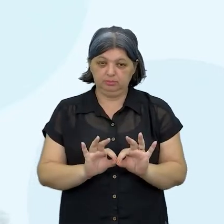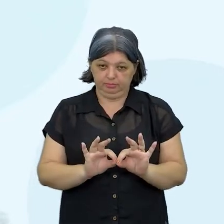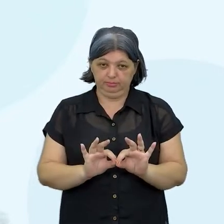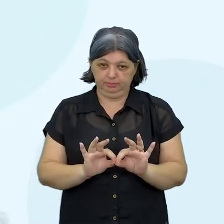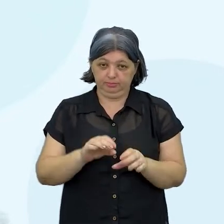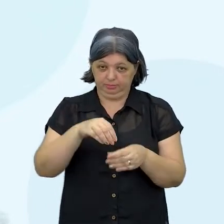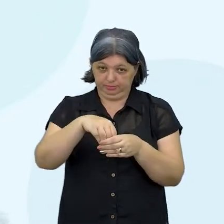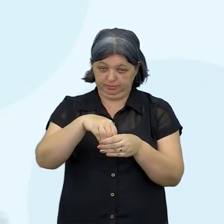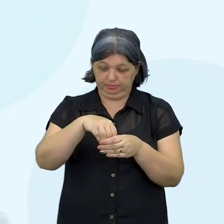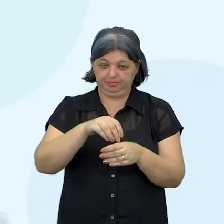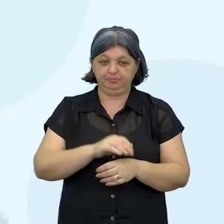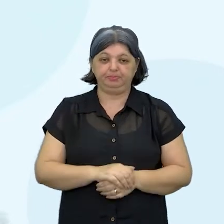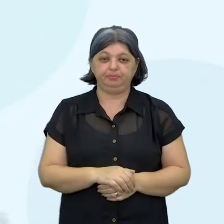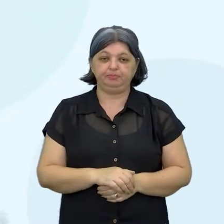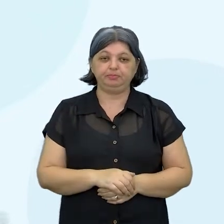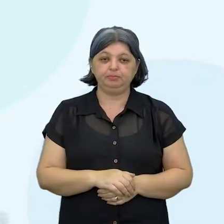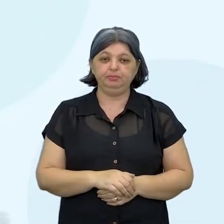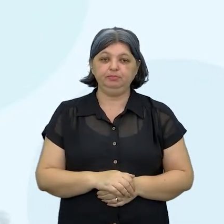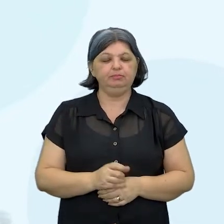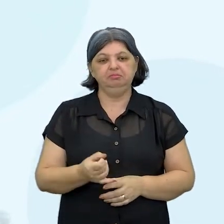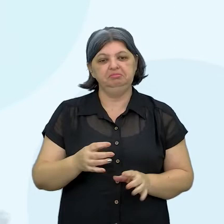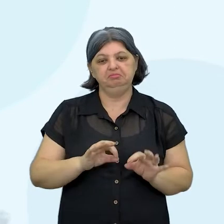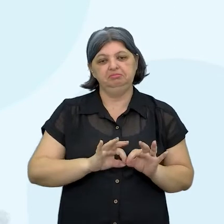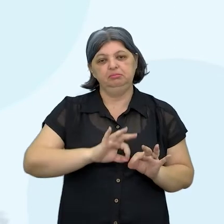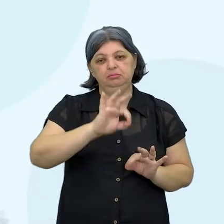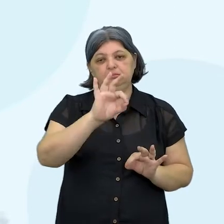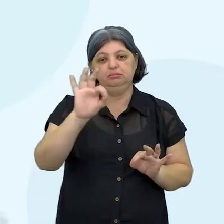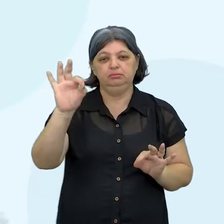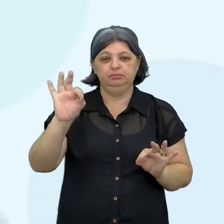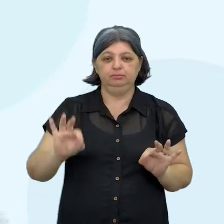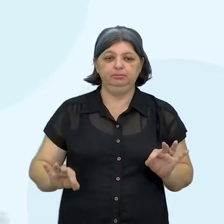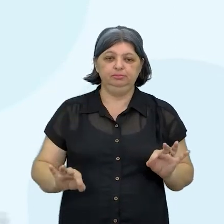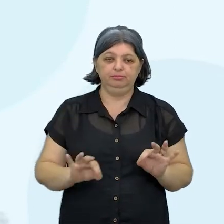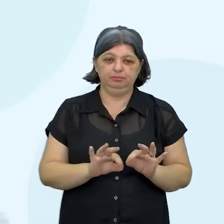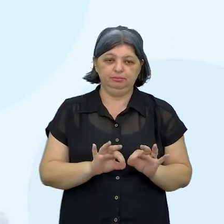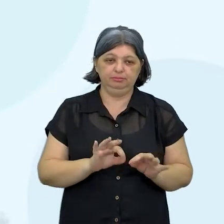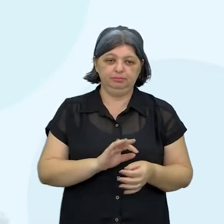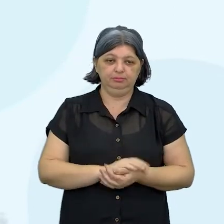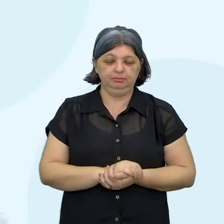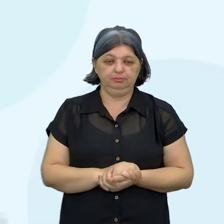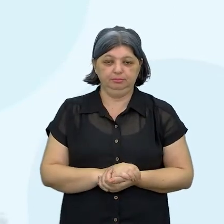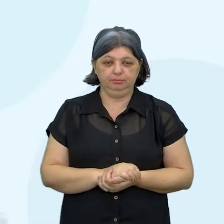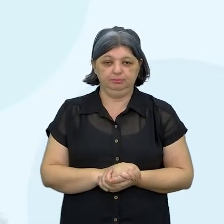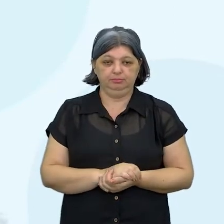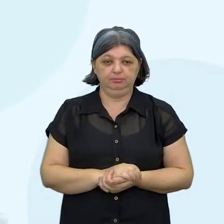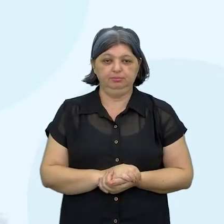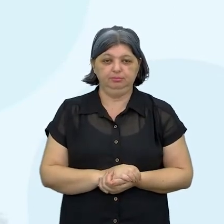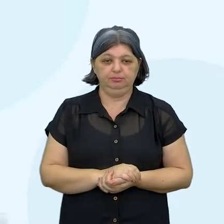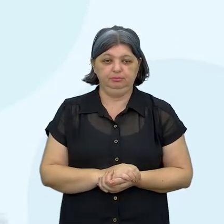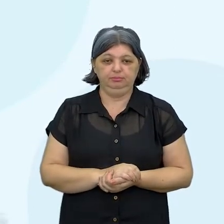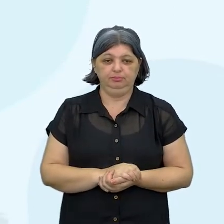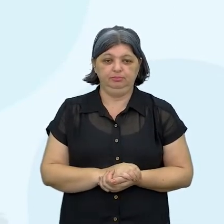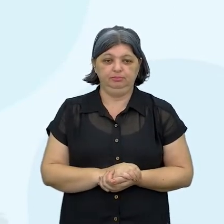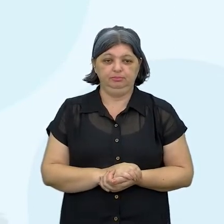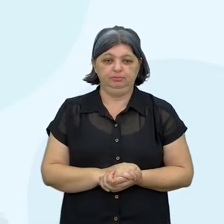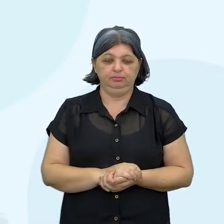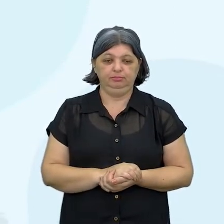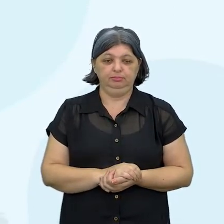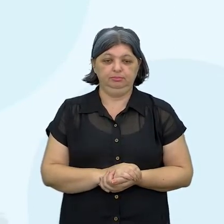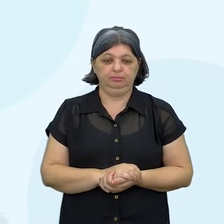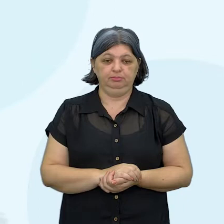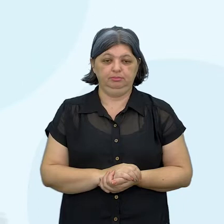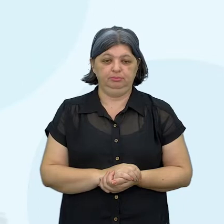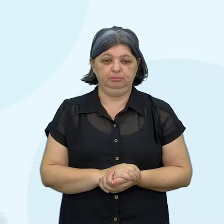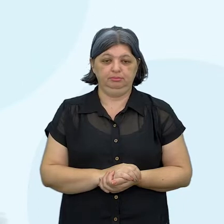aqui. Eu nem sei se foi quadrado que eu fiz. Deixa eu ver. 1, 2, 3, 4, 5, 6, 7.